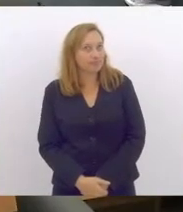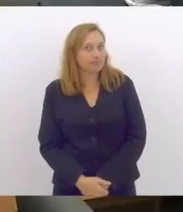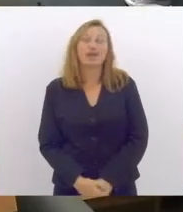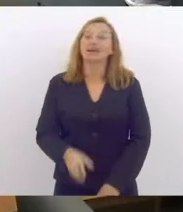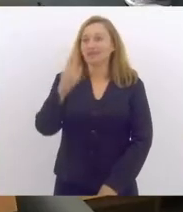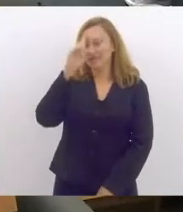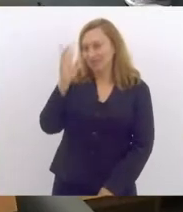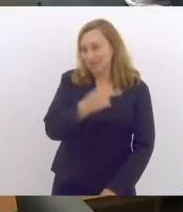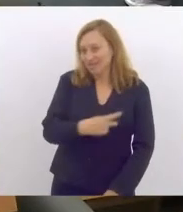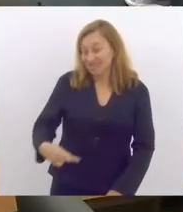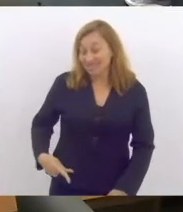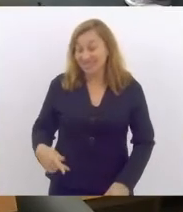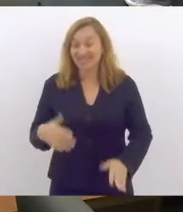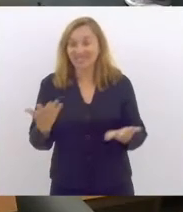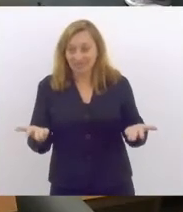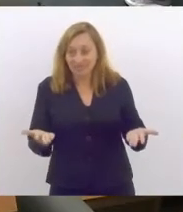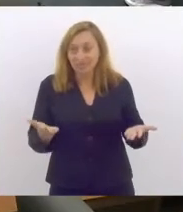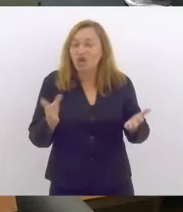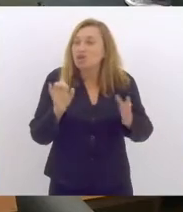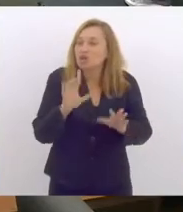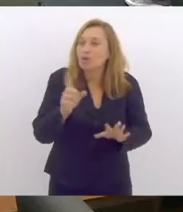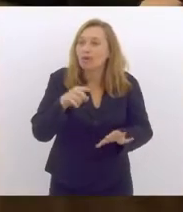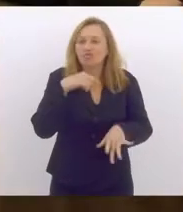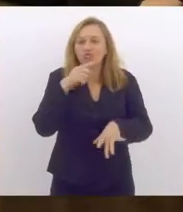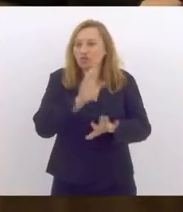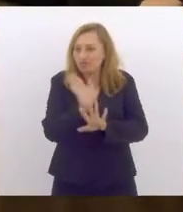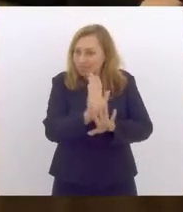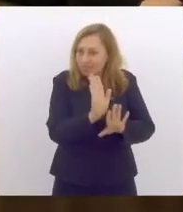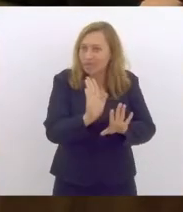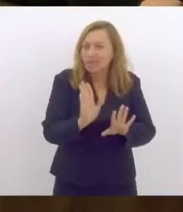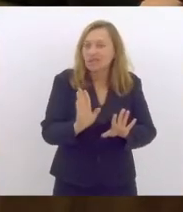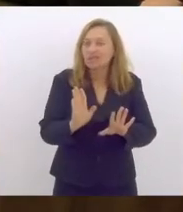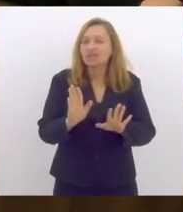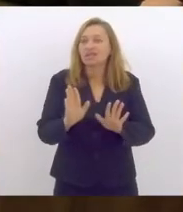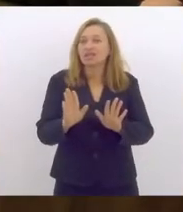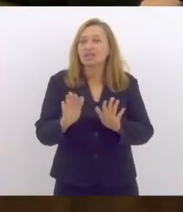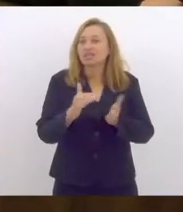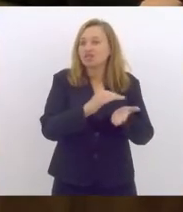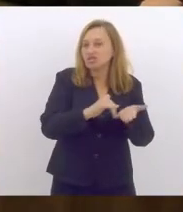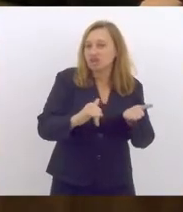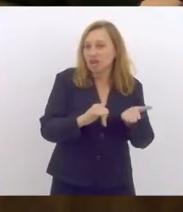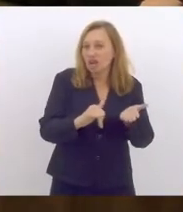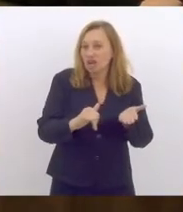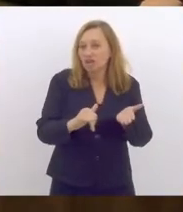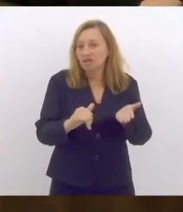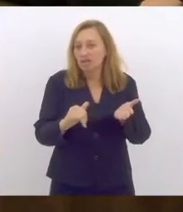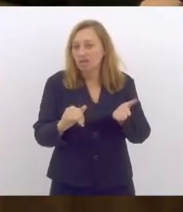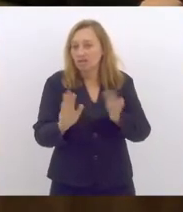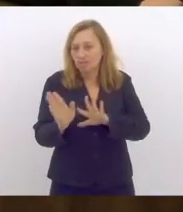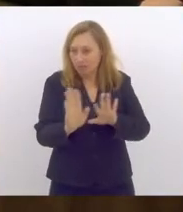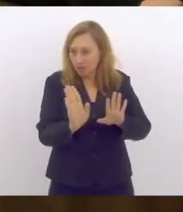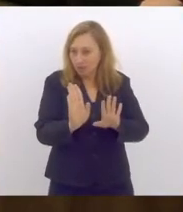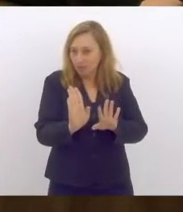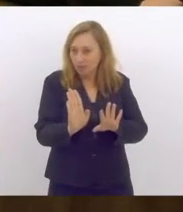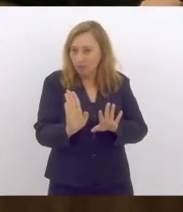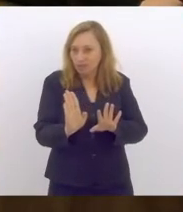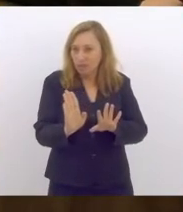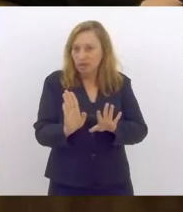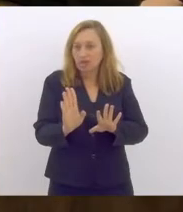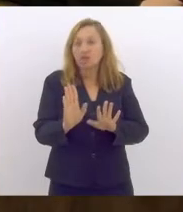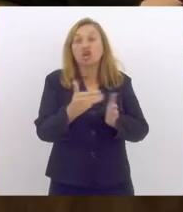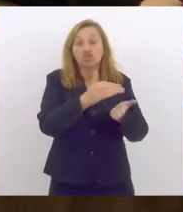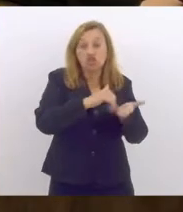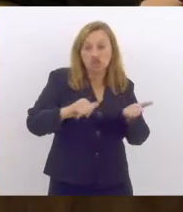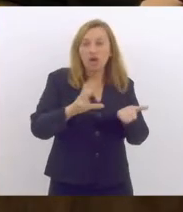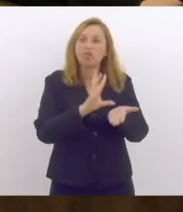Senhor presidente, senhoras e senhores, só para não ficar dúvidas, vamos descartar do tombamento, que nós... não está? Retirar o